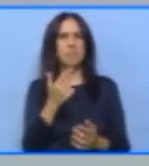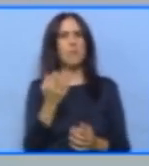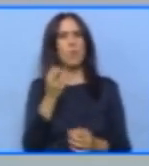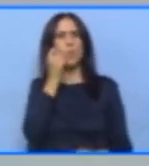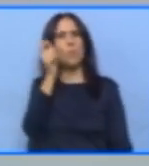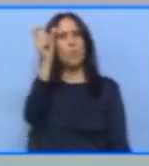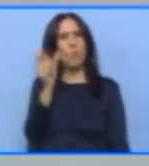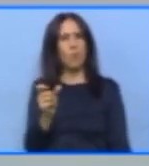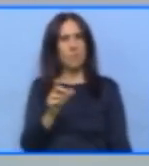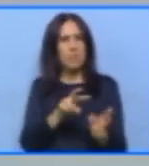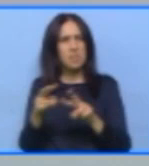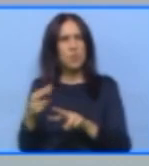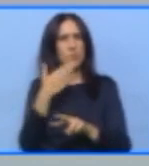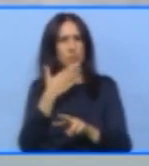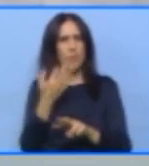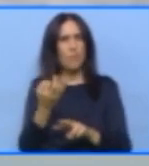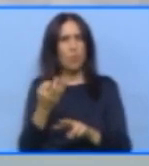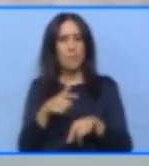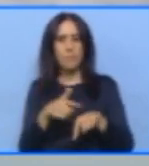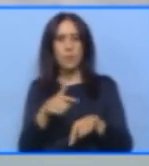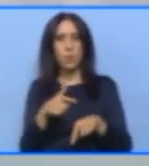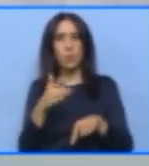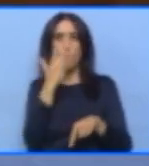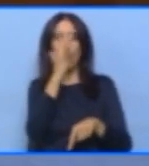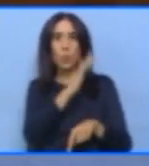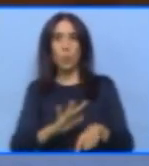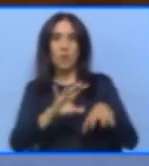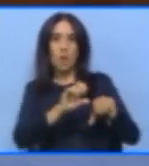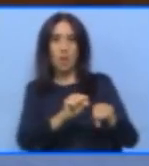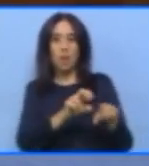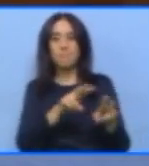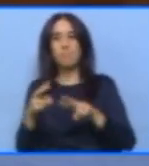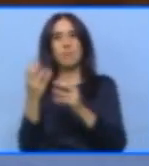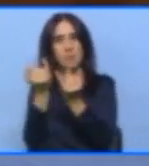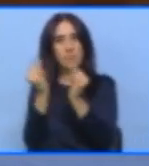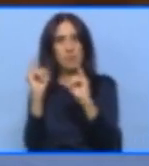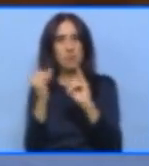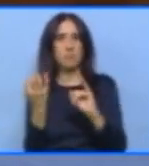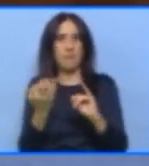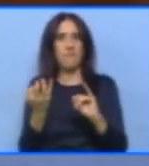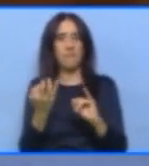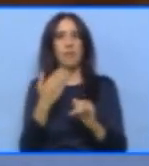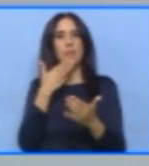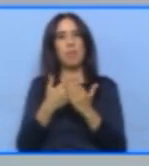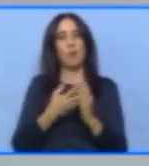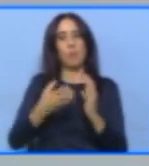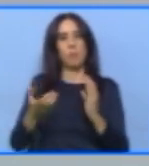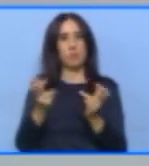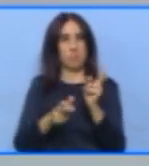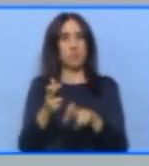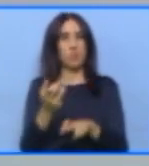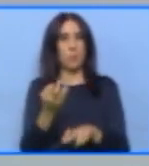homem que esteve na transição, não é? Do período colonial para depois a independência e também as complicações que aí